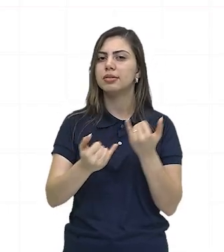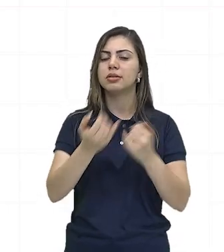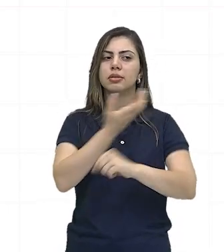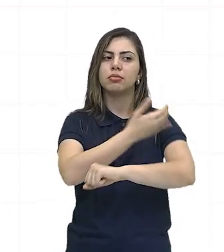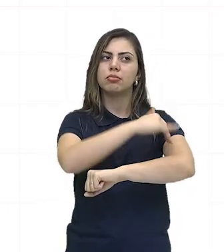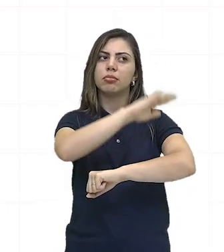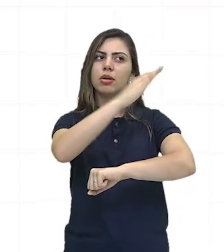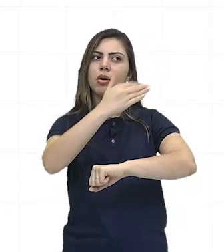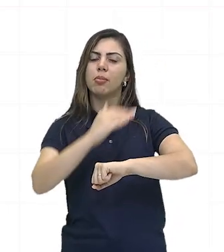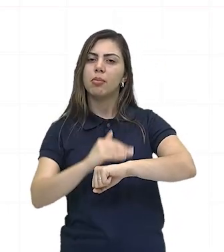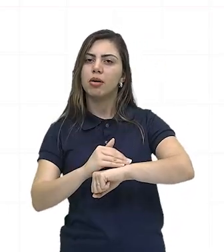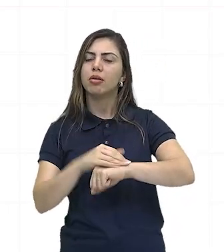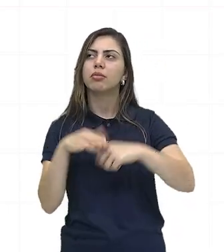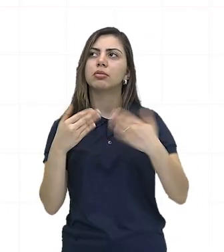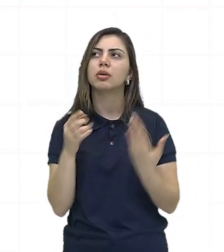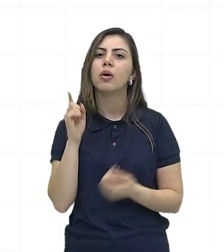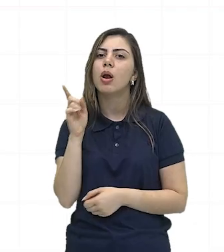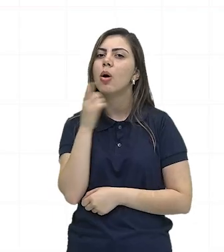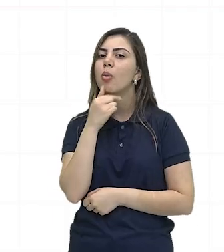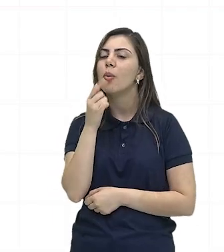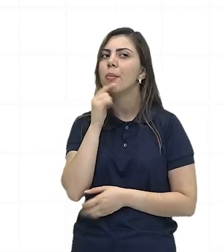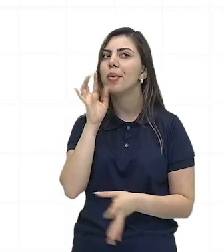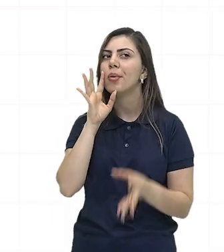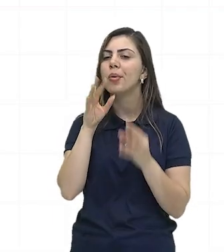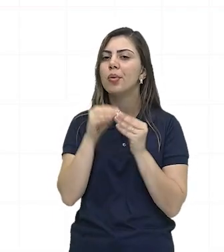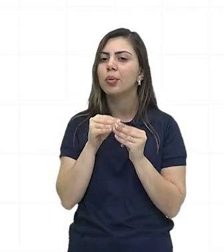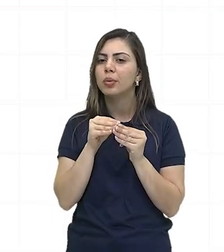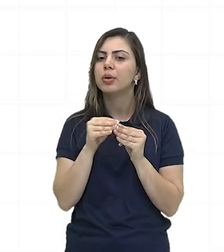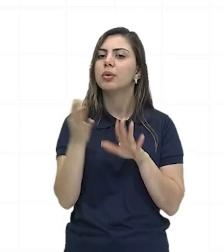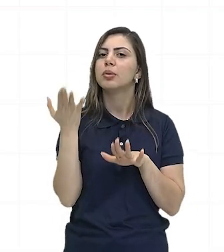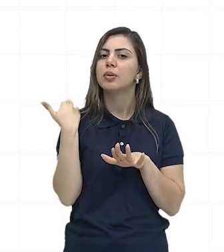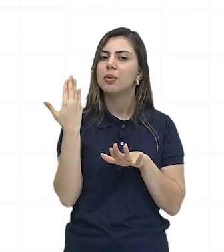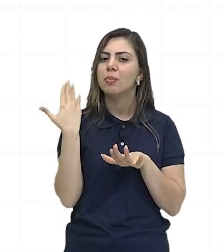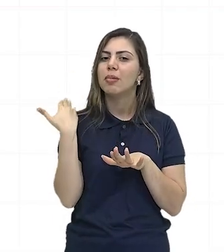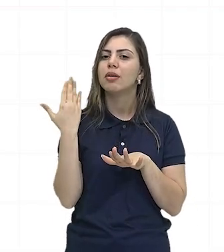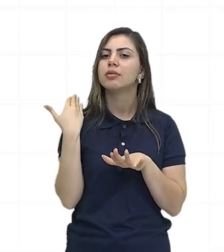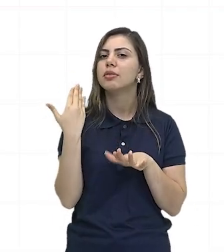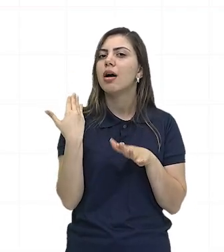autor ele sugerisse que esses continentes eles já